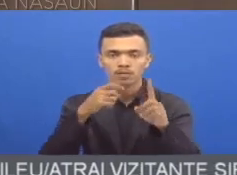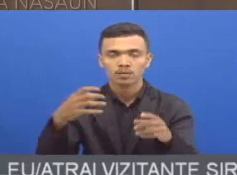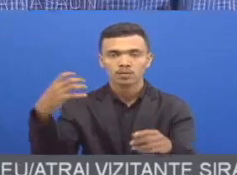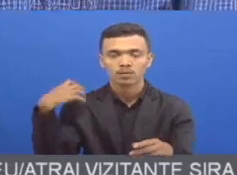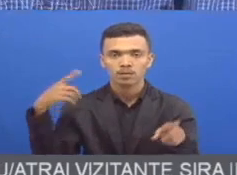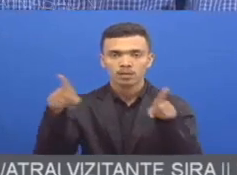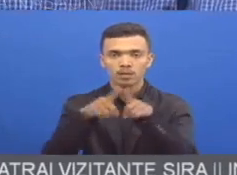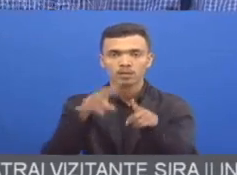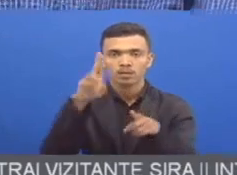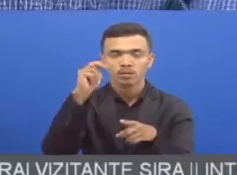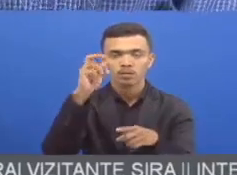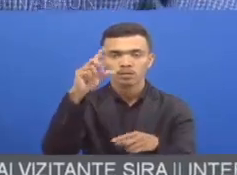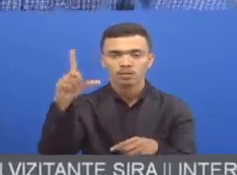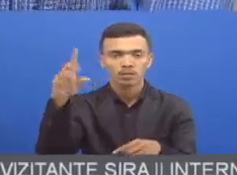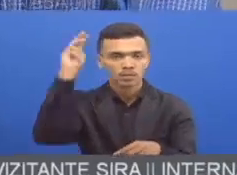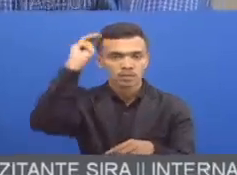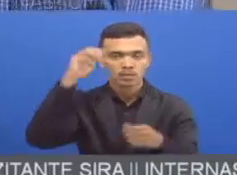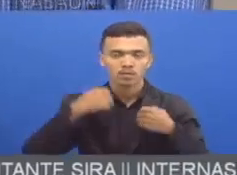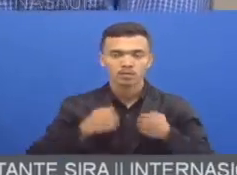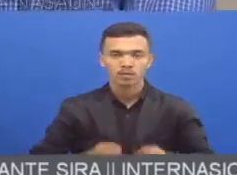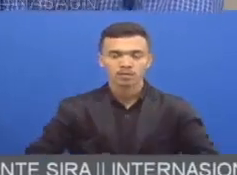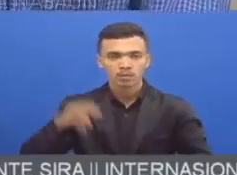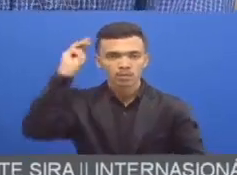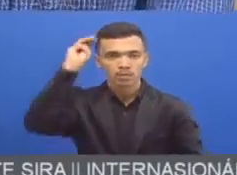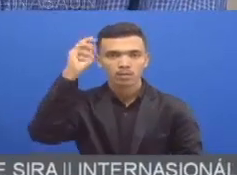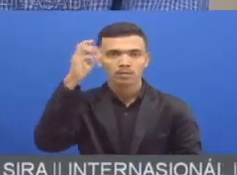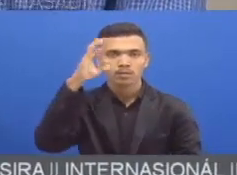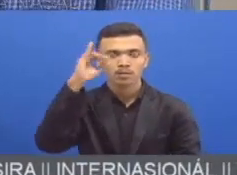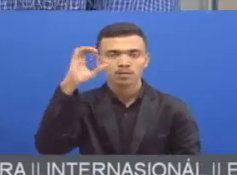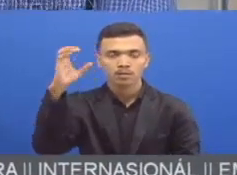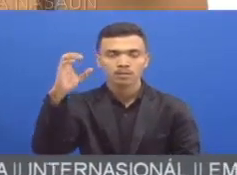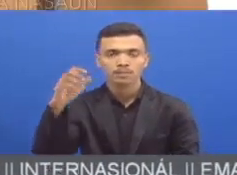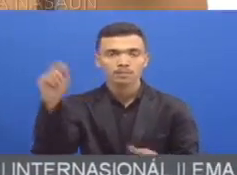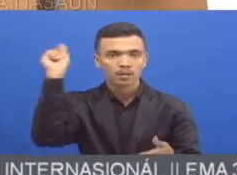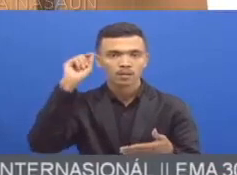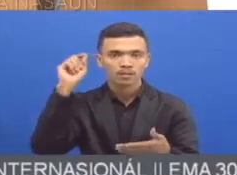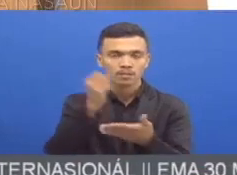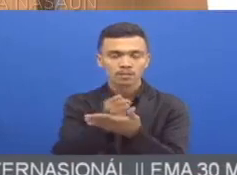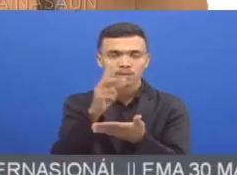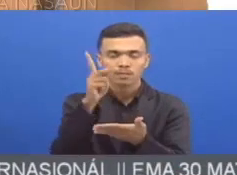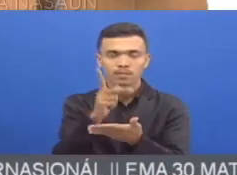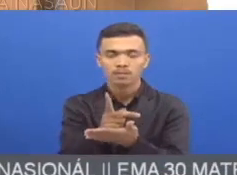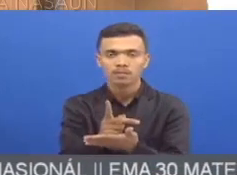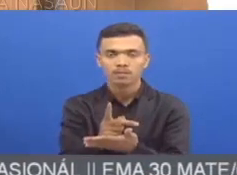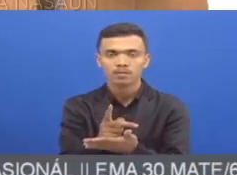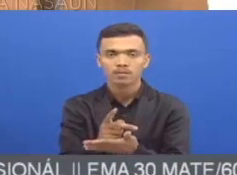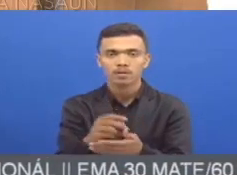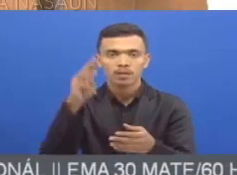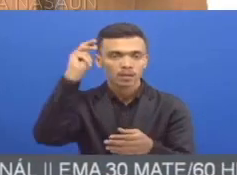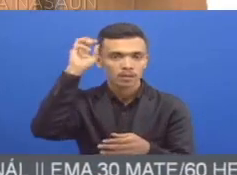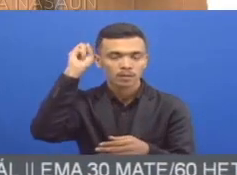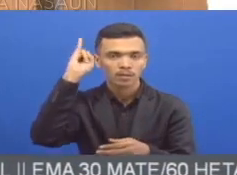Estado Hanesan, o NTL, Ministério da Saúde, Ministério do Transporte e Comunicação, Secretário de Estado de Comunicação Social, Ministério de